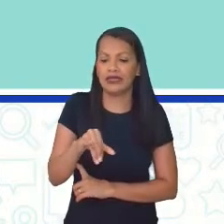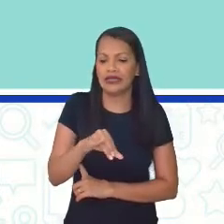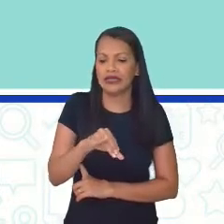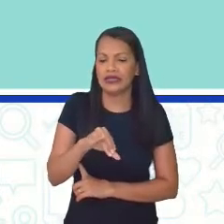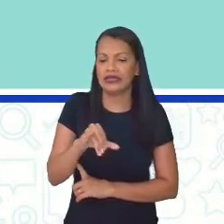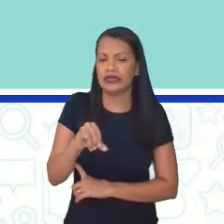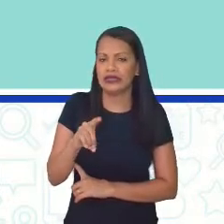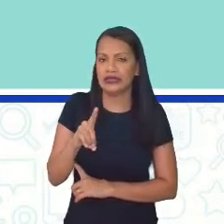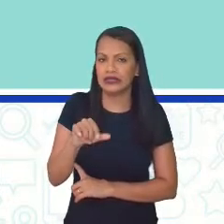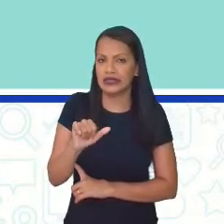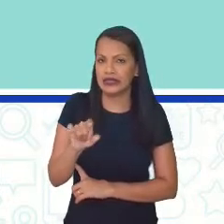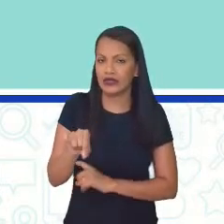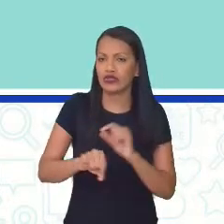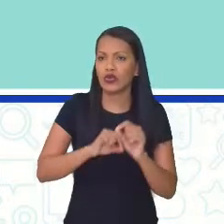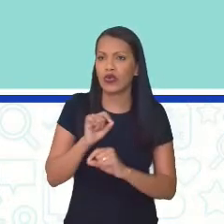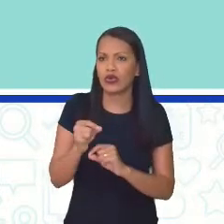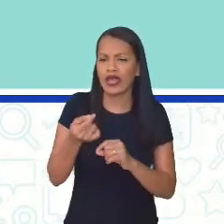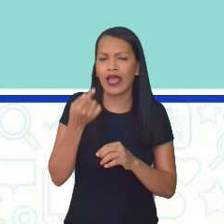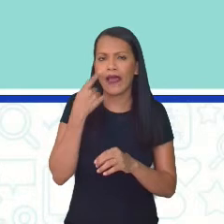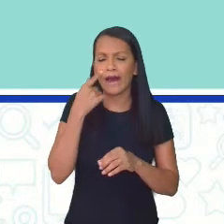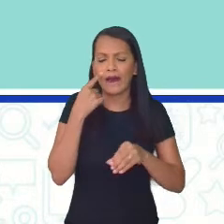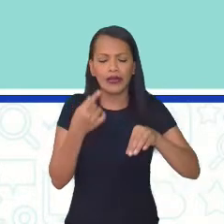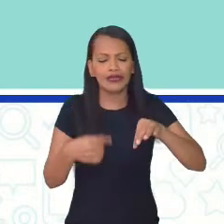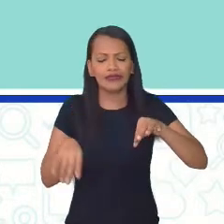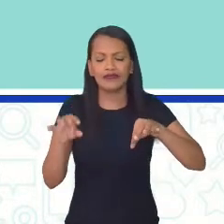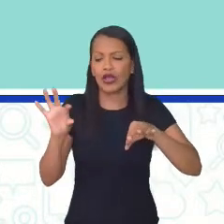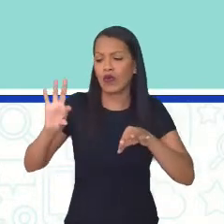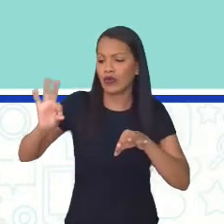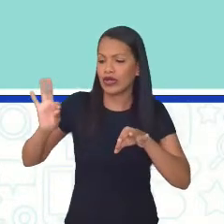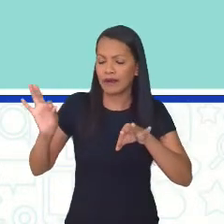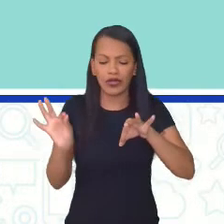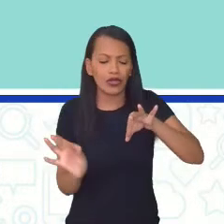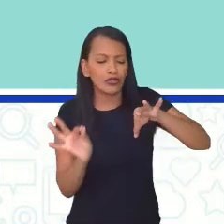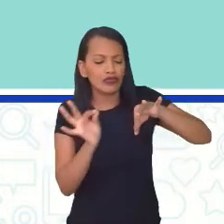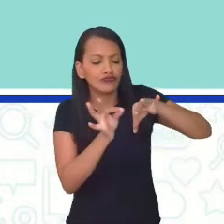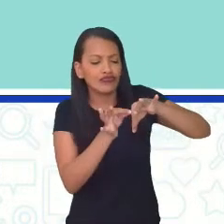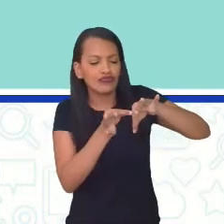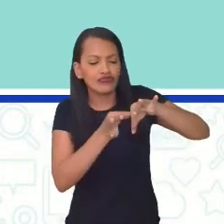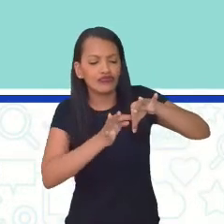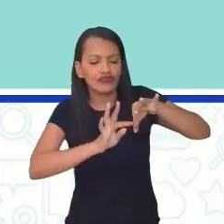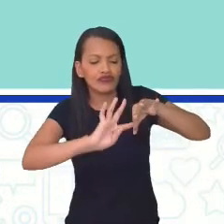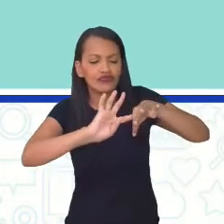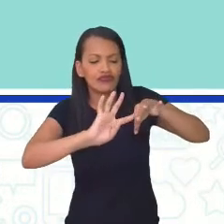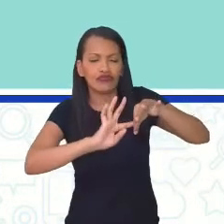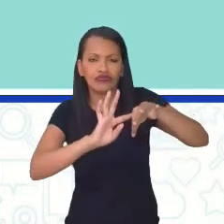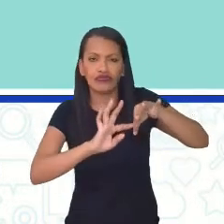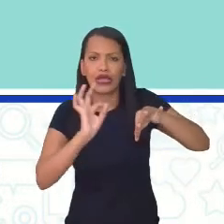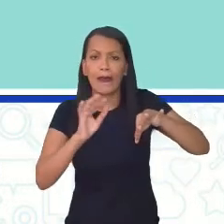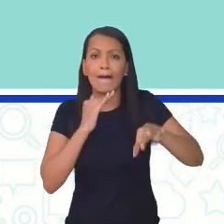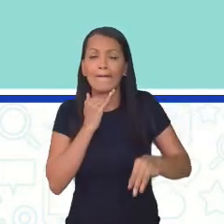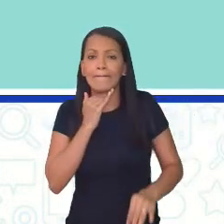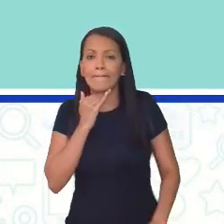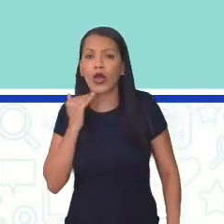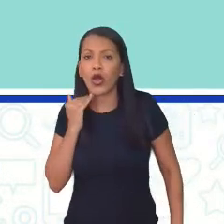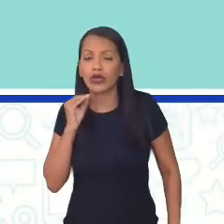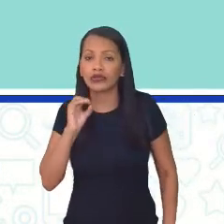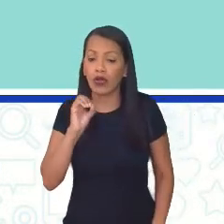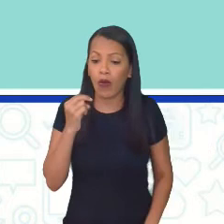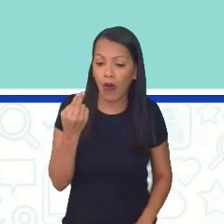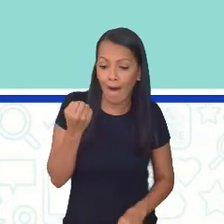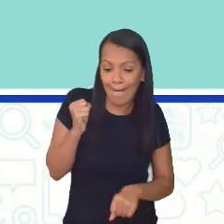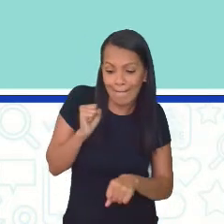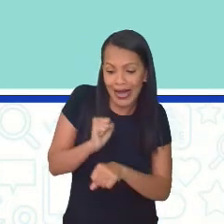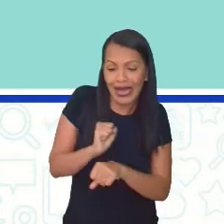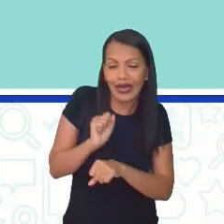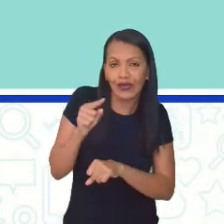vai colocar no interior da vagina e vai causar a morte ou imobilizar os espermatozoides. São vendidos em